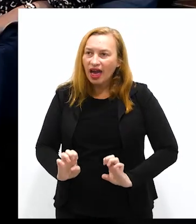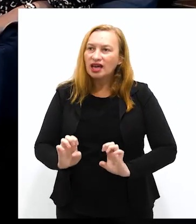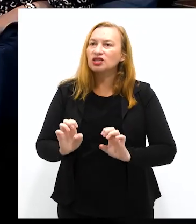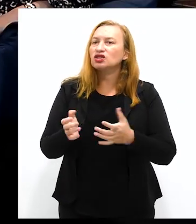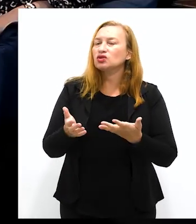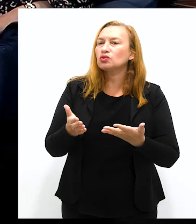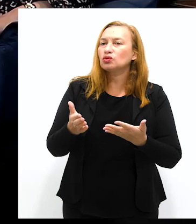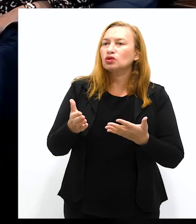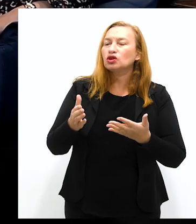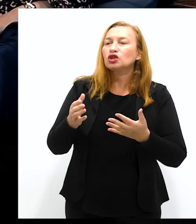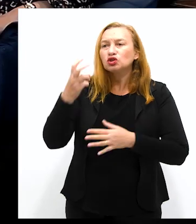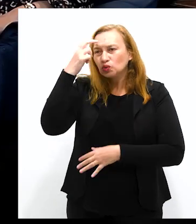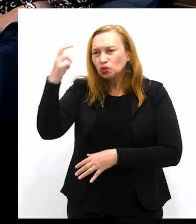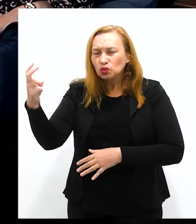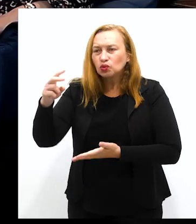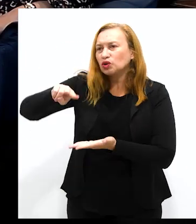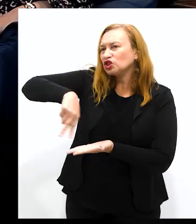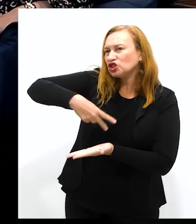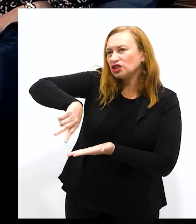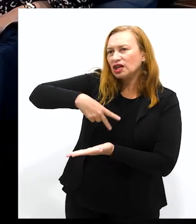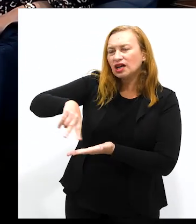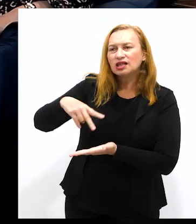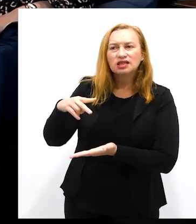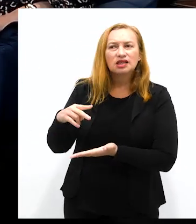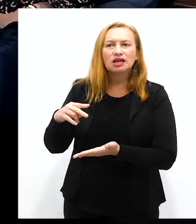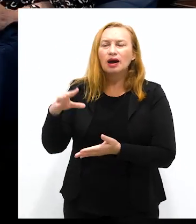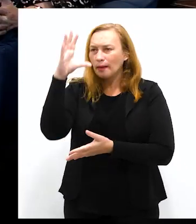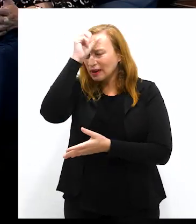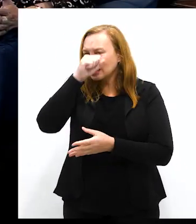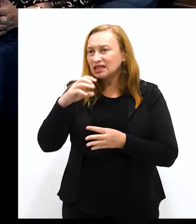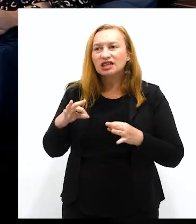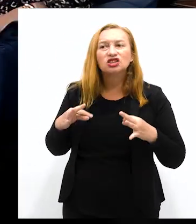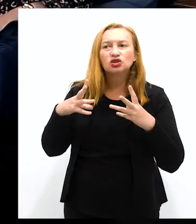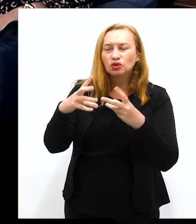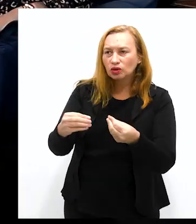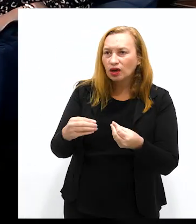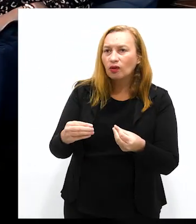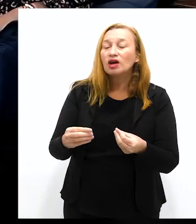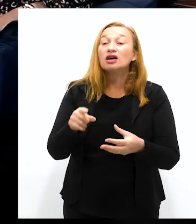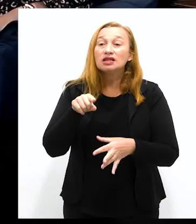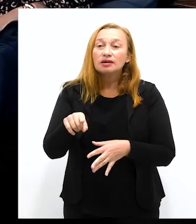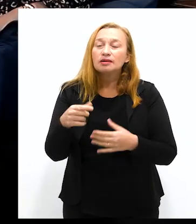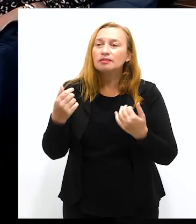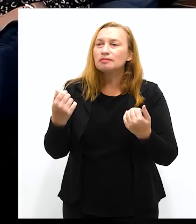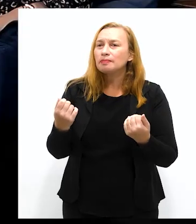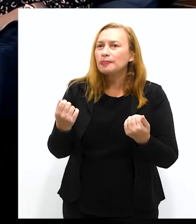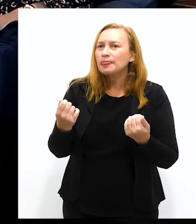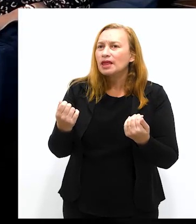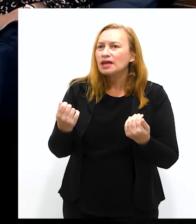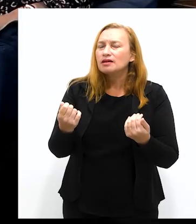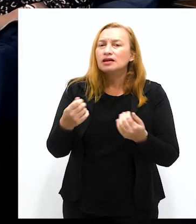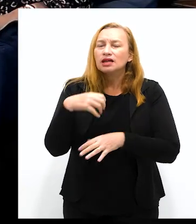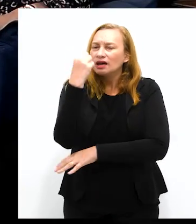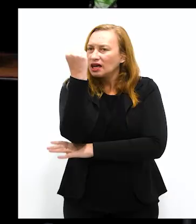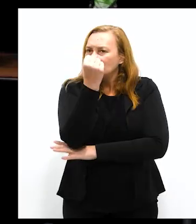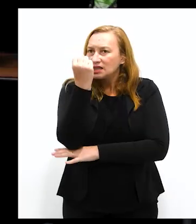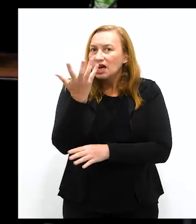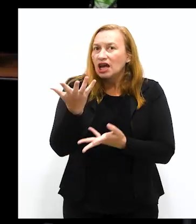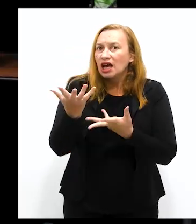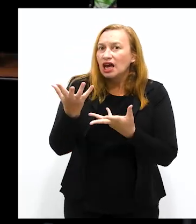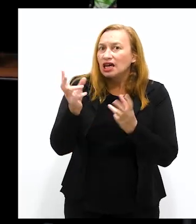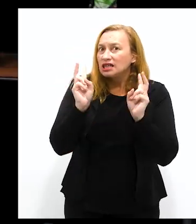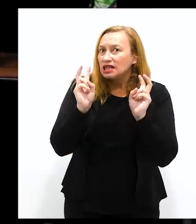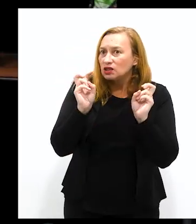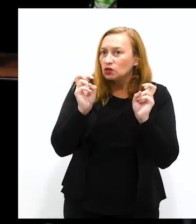gastronômico, de dança, de cultura. Sim. É um aprendizado total, né? E eu digo para eles, vocês têm que levar a